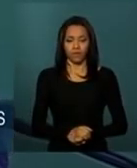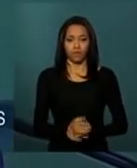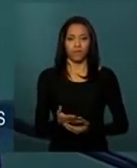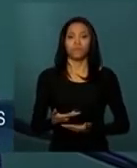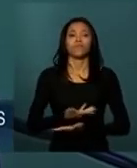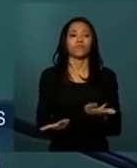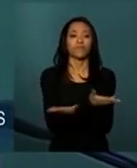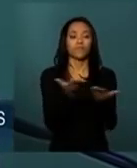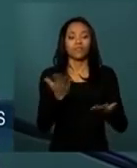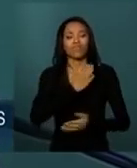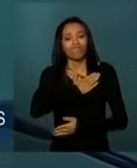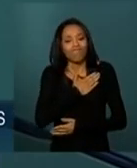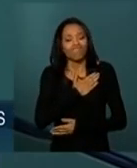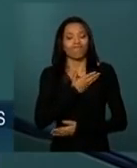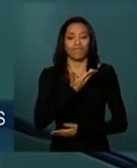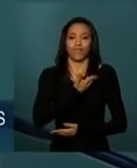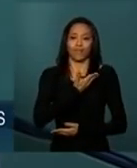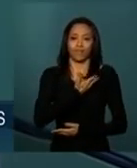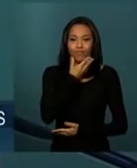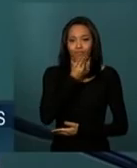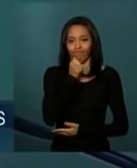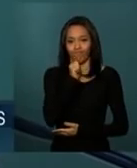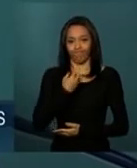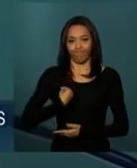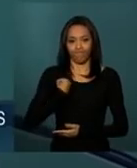queridos amigos e amigas aqui presentes,